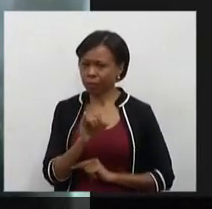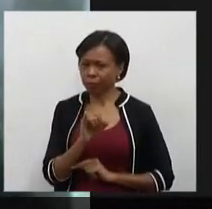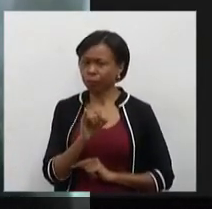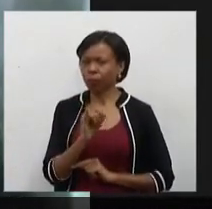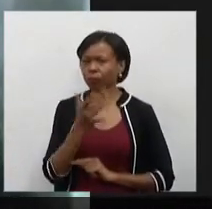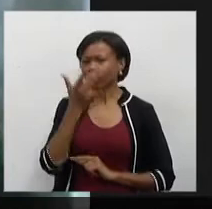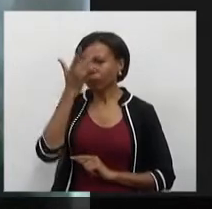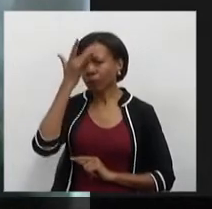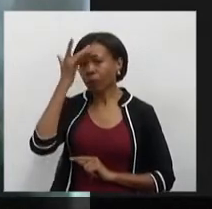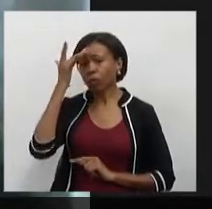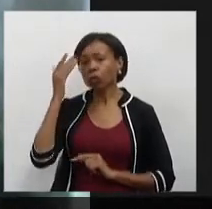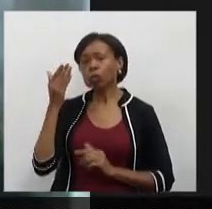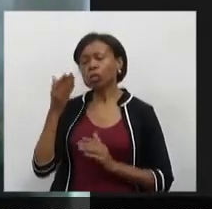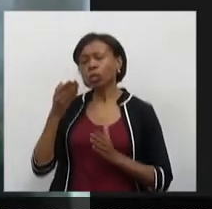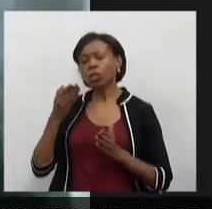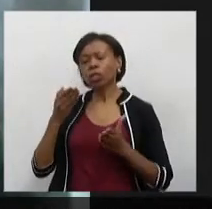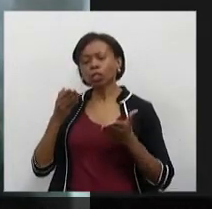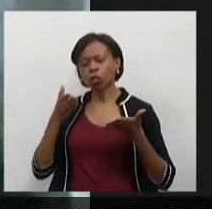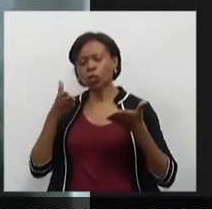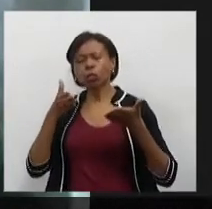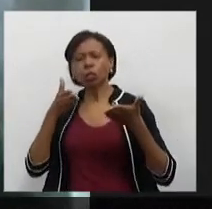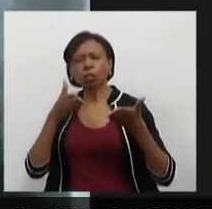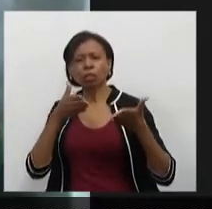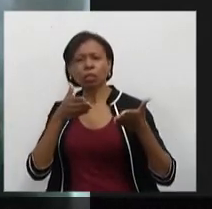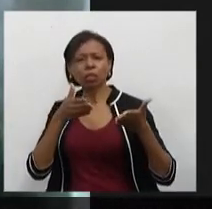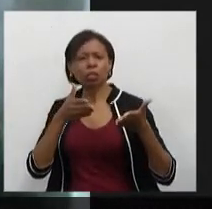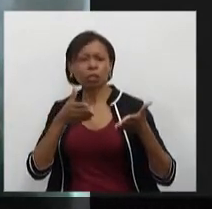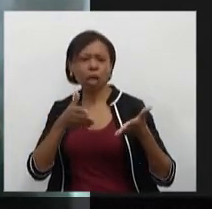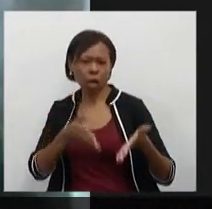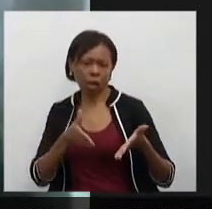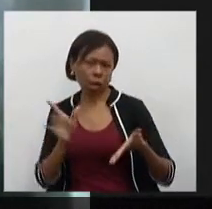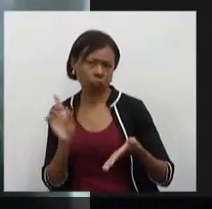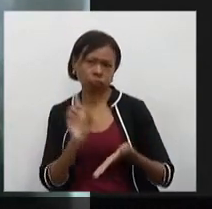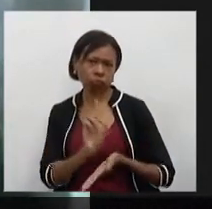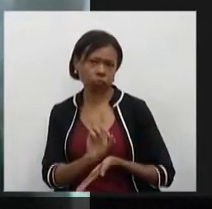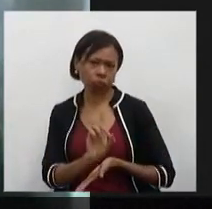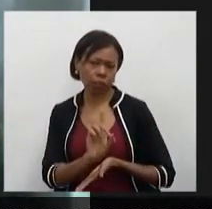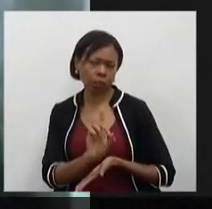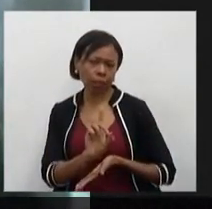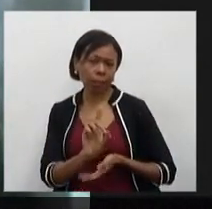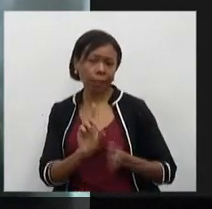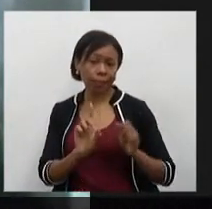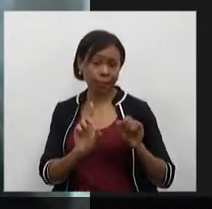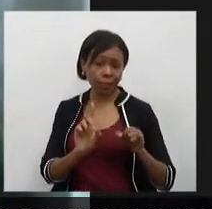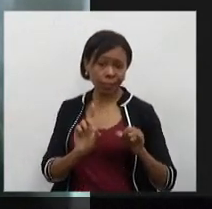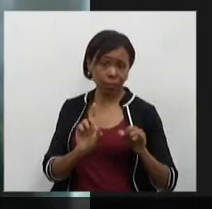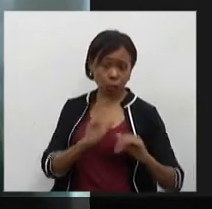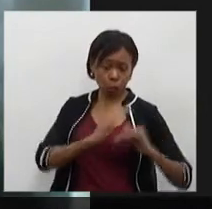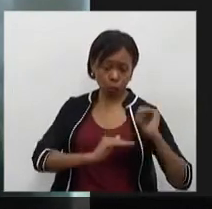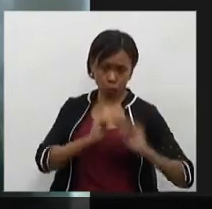lá e uma pessoa, um técnico do serviço de saúde